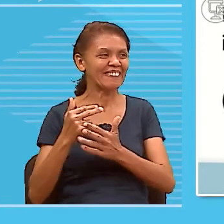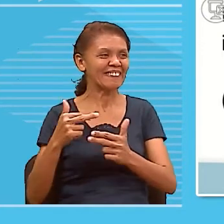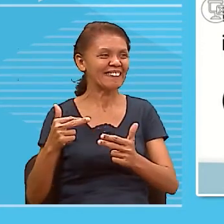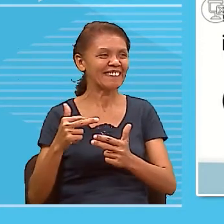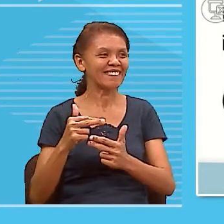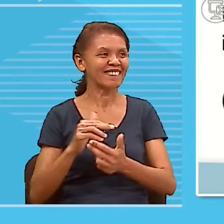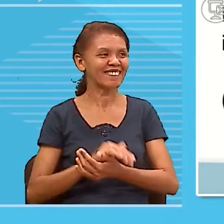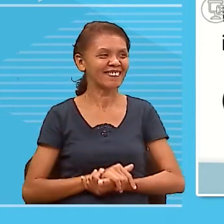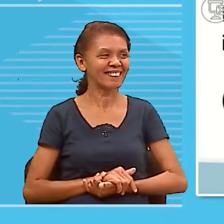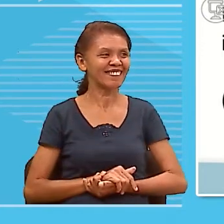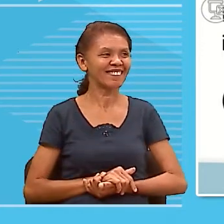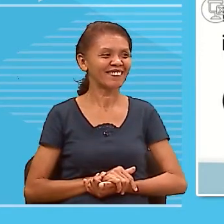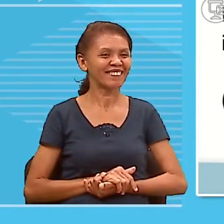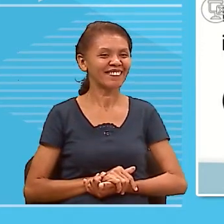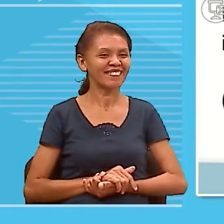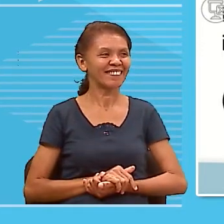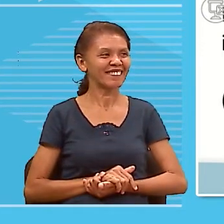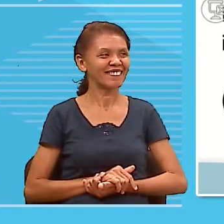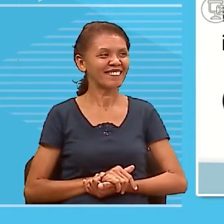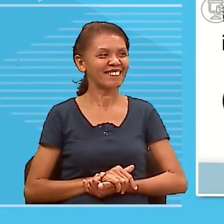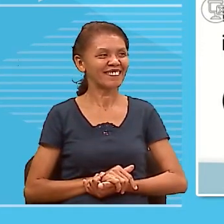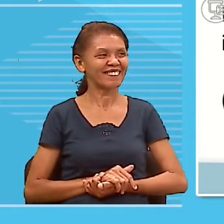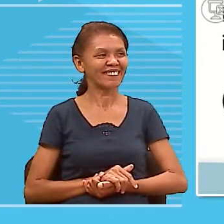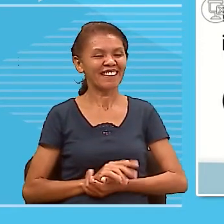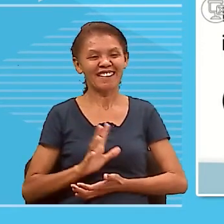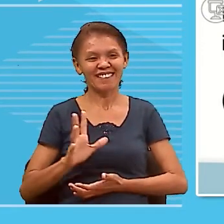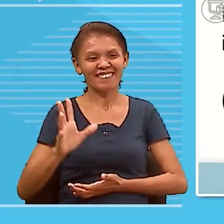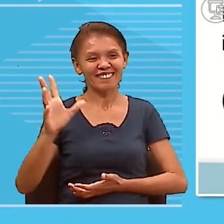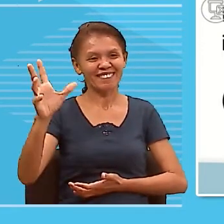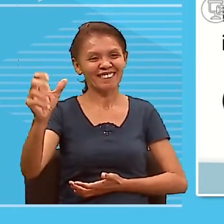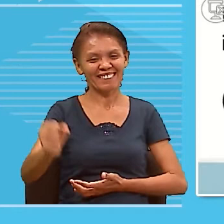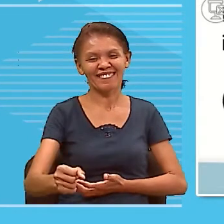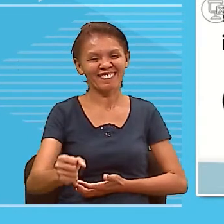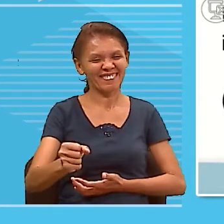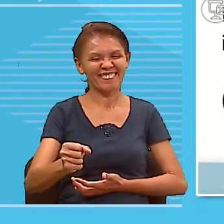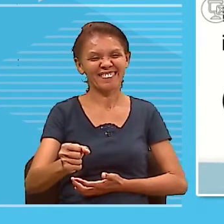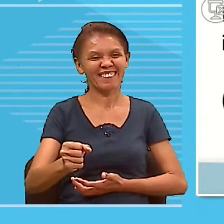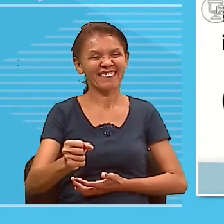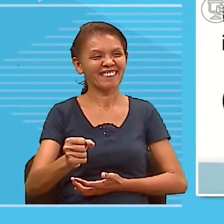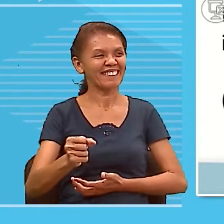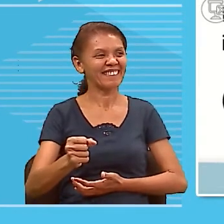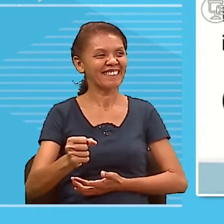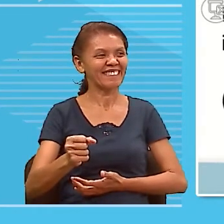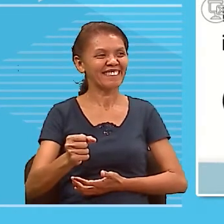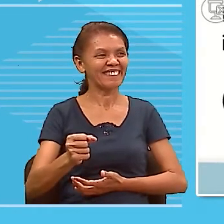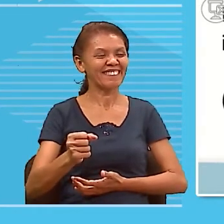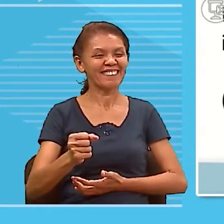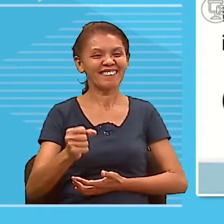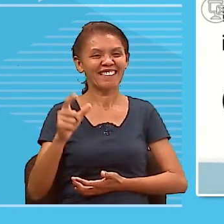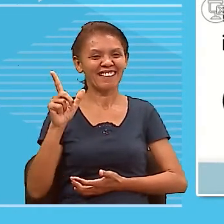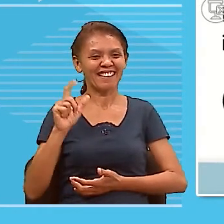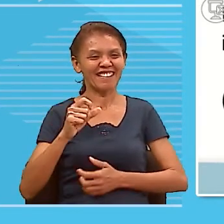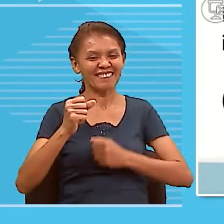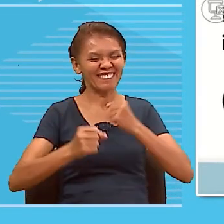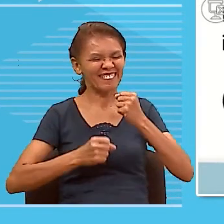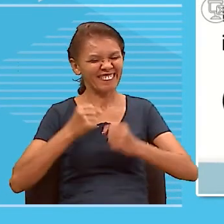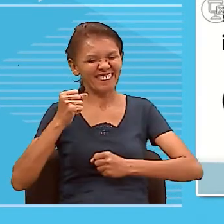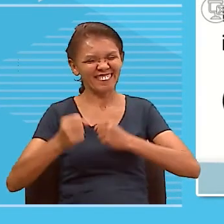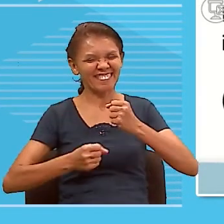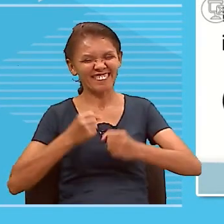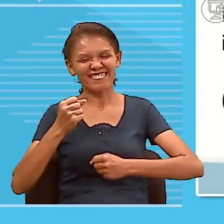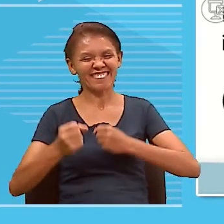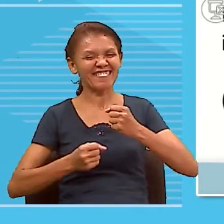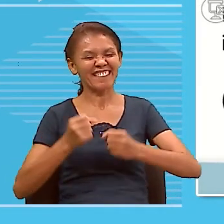só porque eu tô com pau na mão aí acaba ia pegar no pau rapaz ai minha amiga era corrida pensa